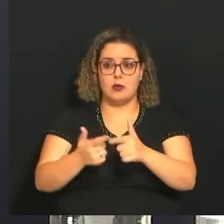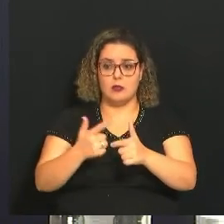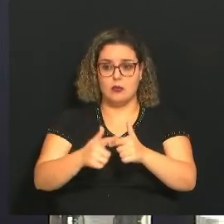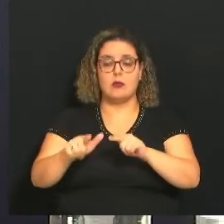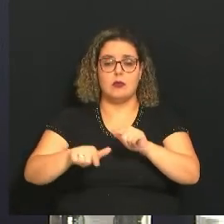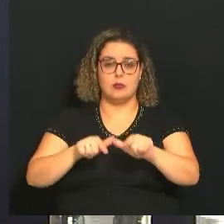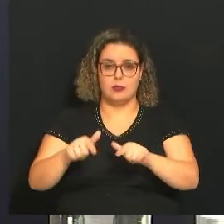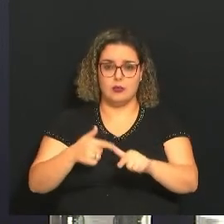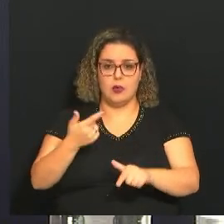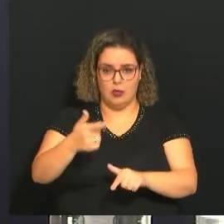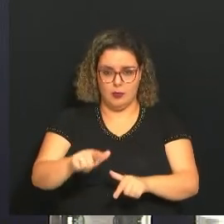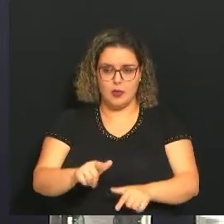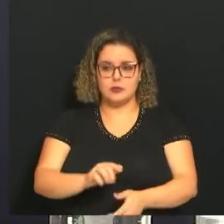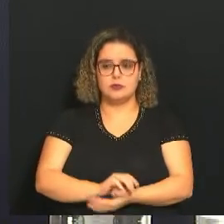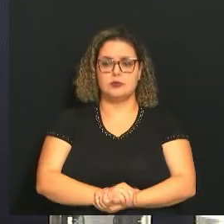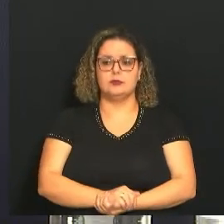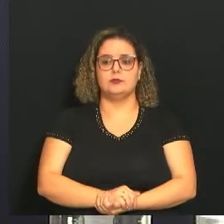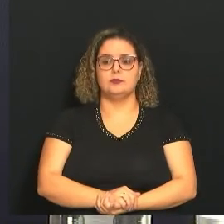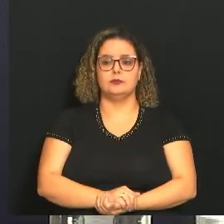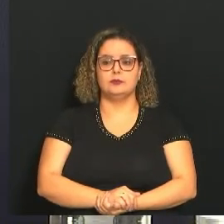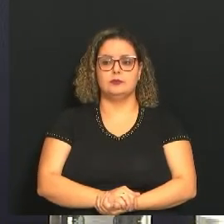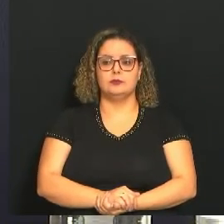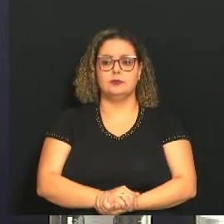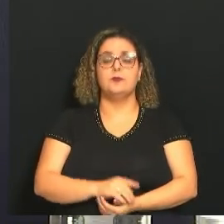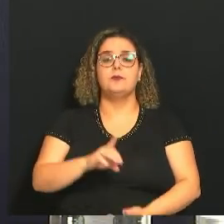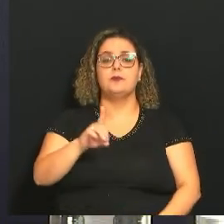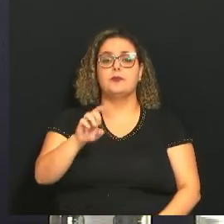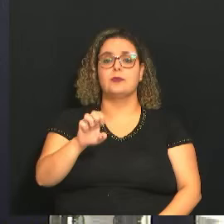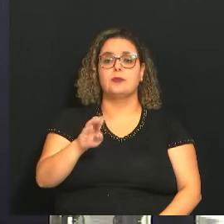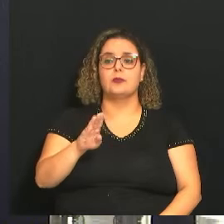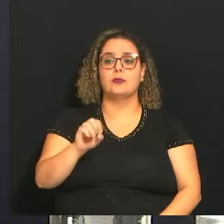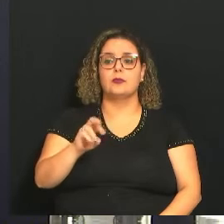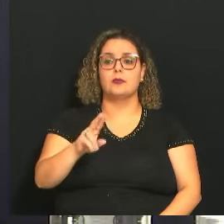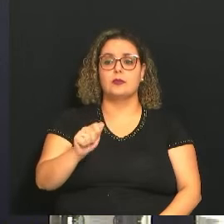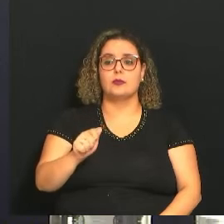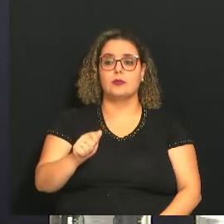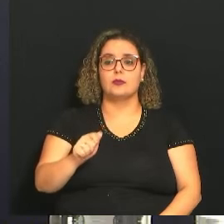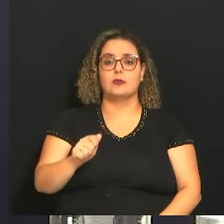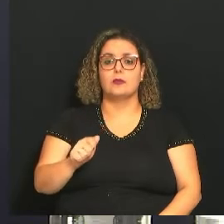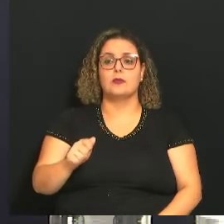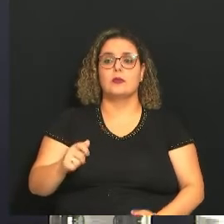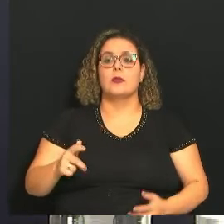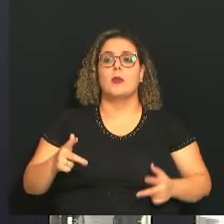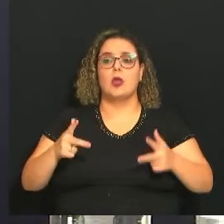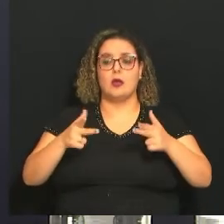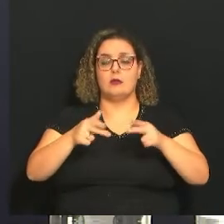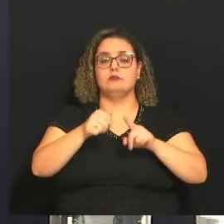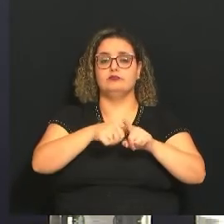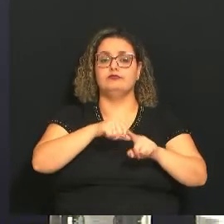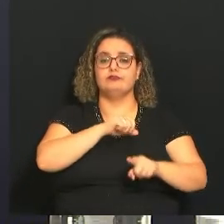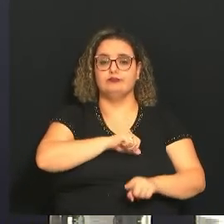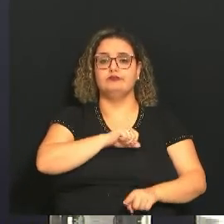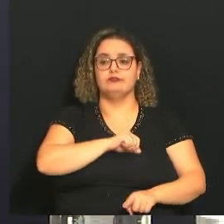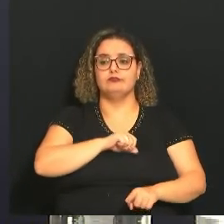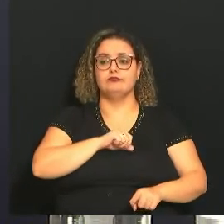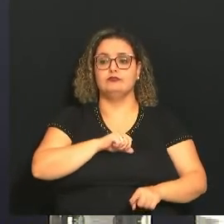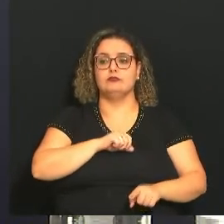trabalhistas. A Débora volta e fala o seguinte, além do congelamento do salário, né, dos servidores, houve